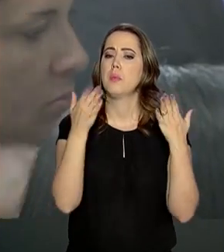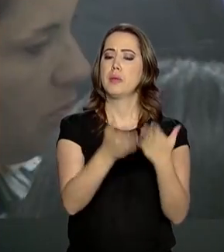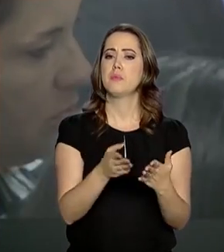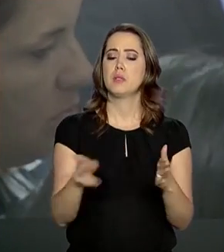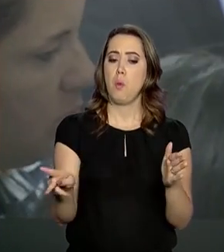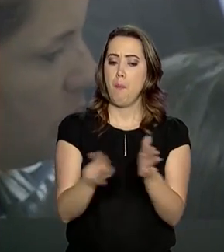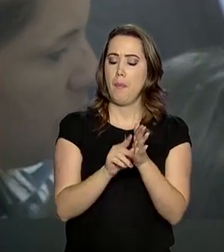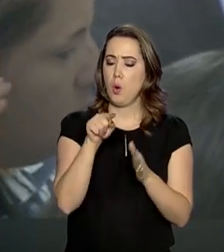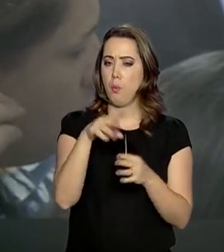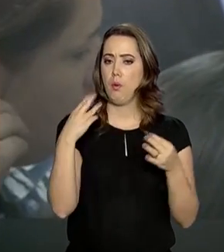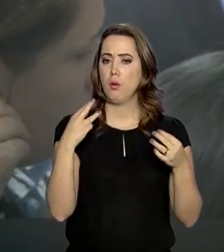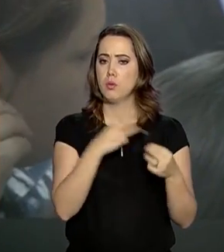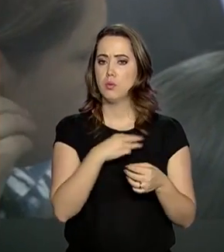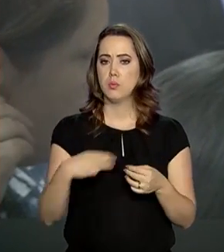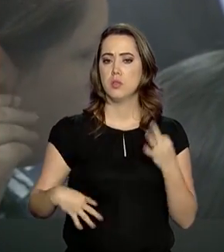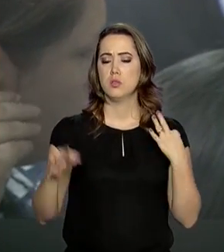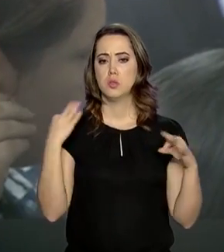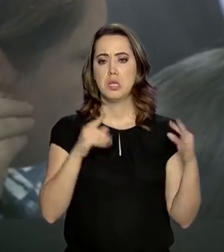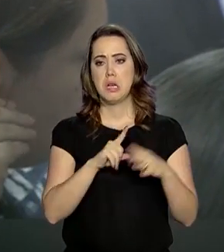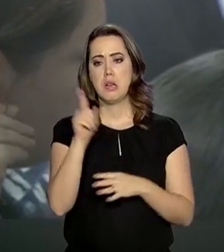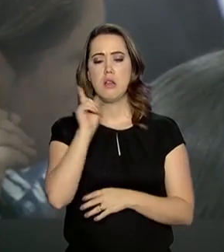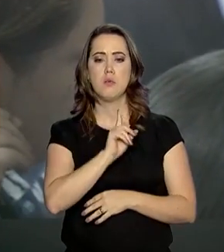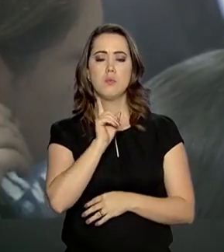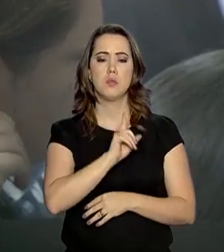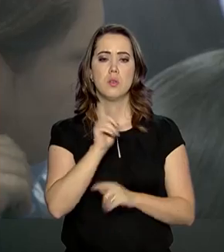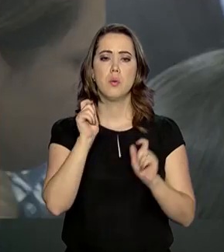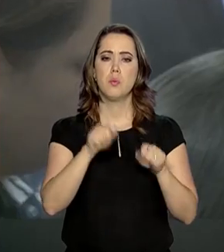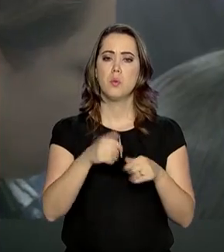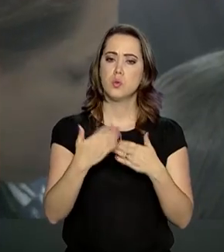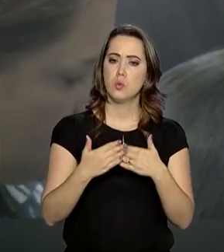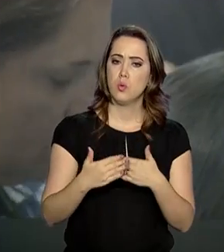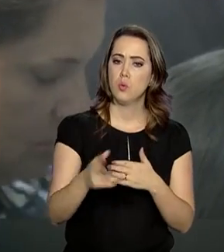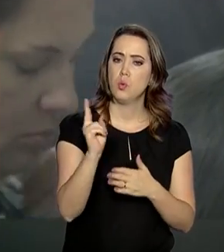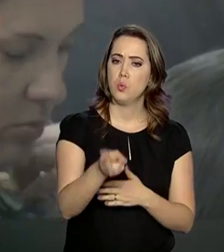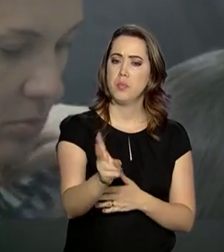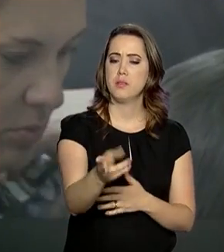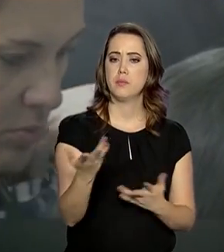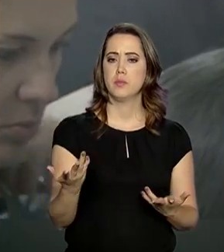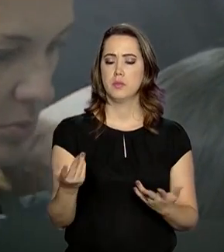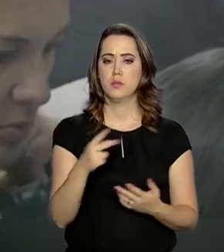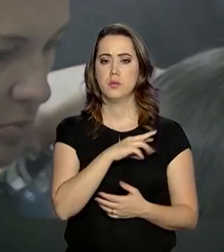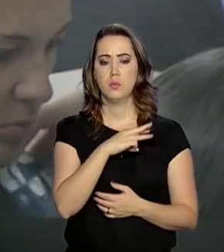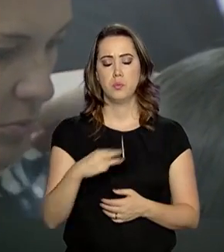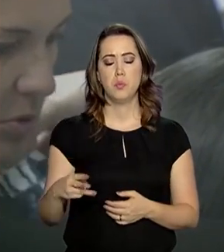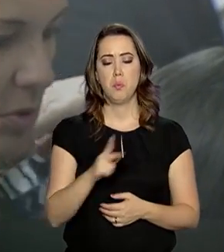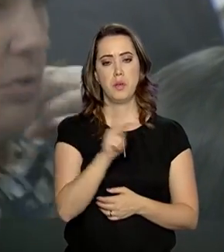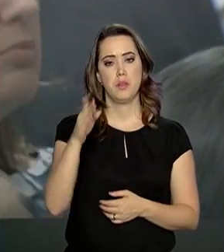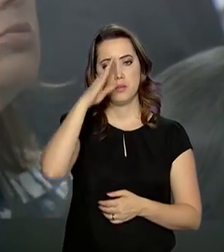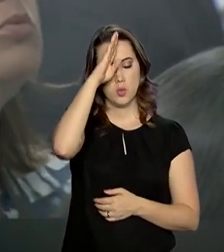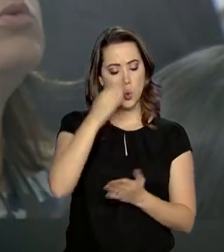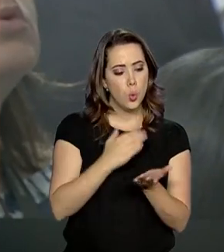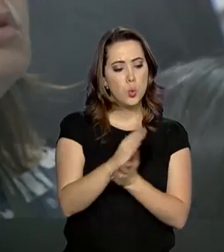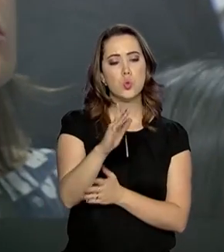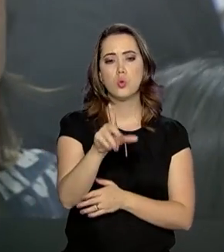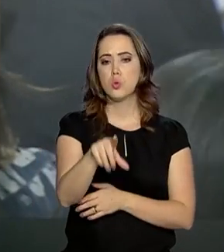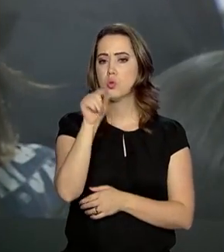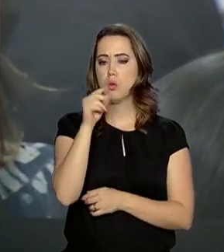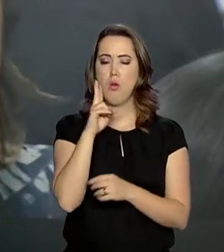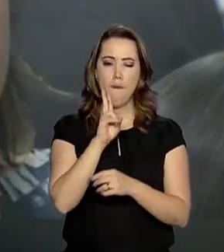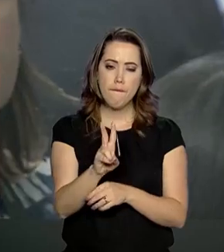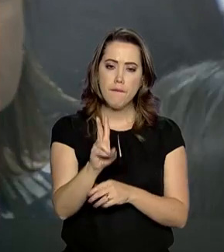direta no caso dos laranjas lá em Minas Gerais a posição continua a mesma o presidente eh Jair bolsonaro manterá ele no cargo ou